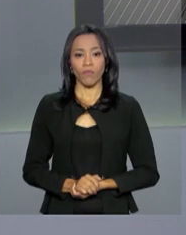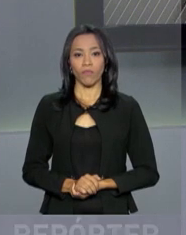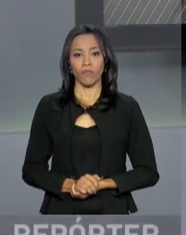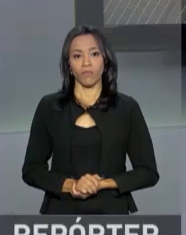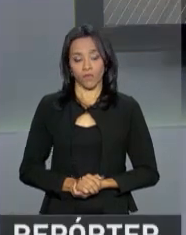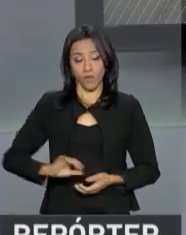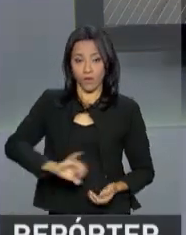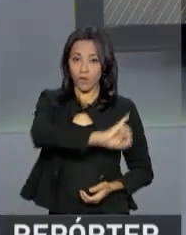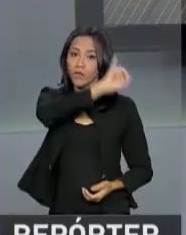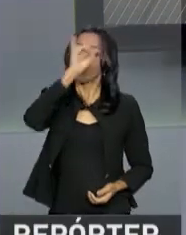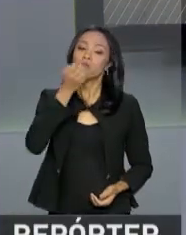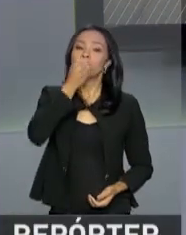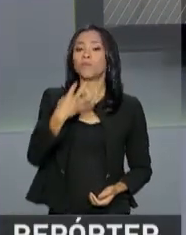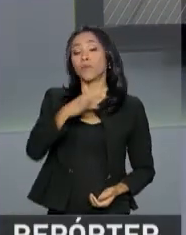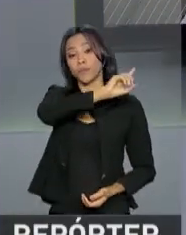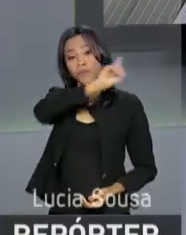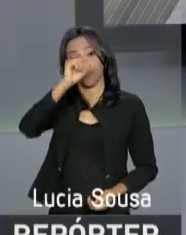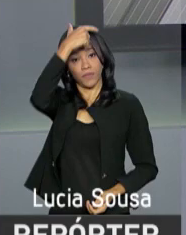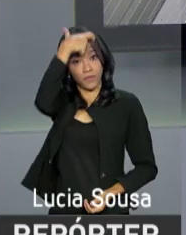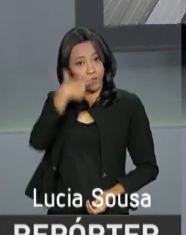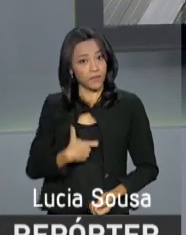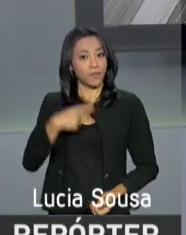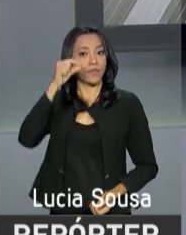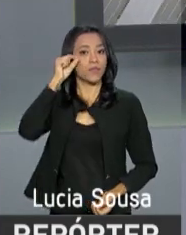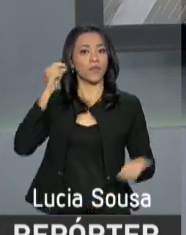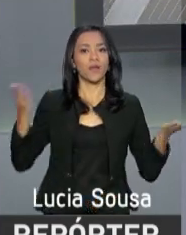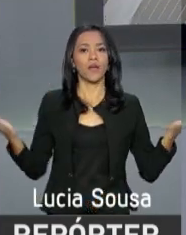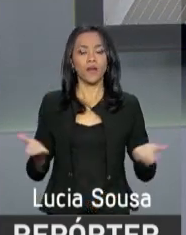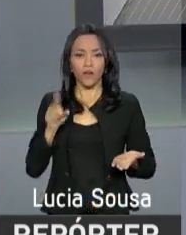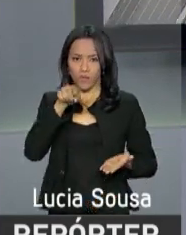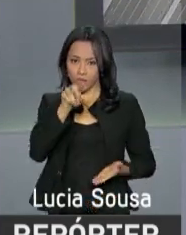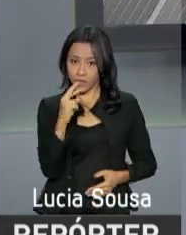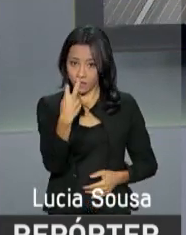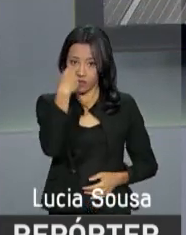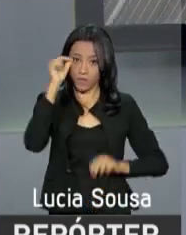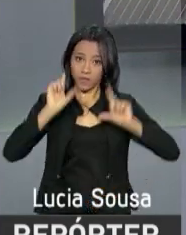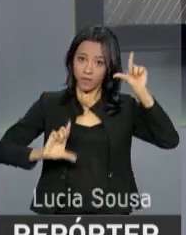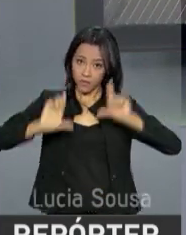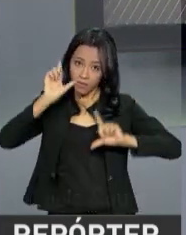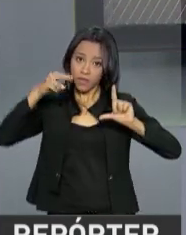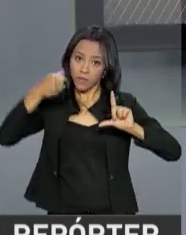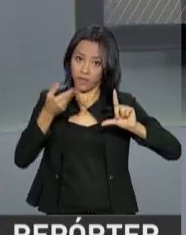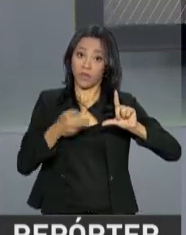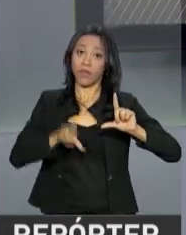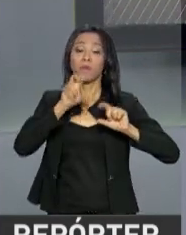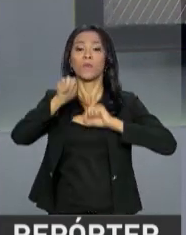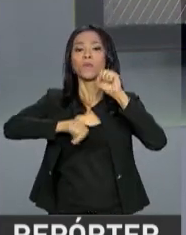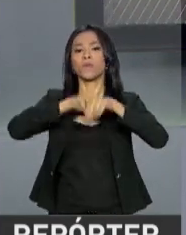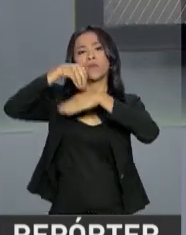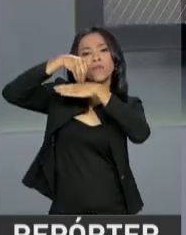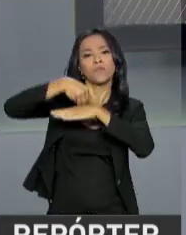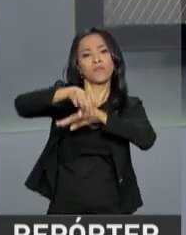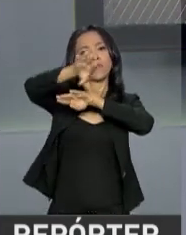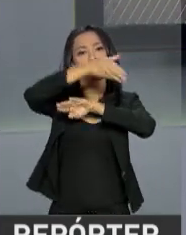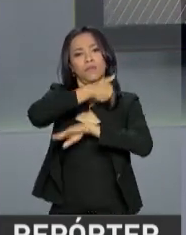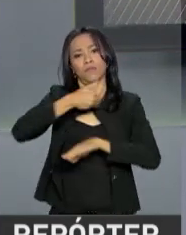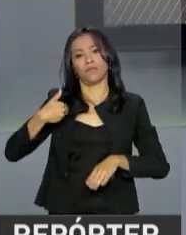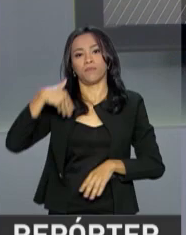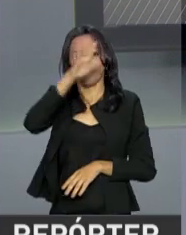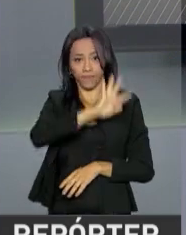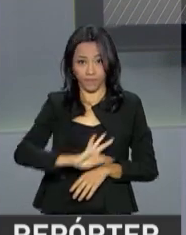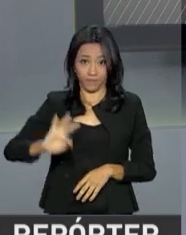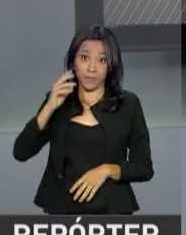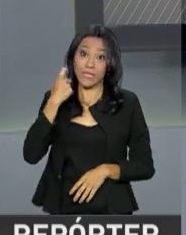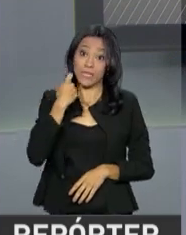olá bom dia eu sou thaíssa dias ea partir de agora você acompanha o repórter nbr com as notícias do governo federal